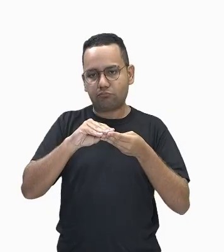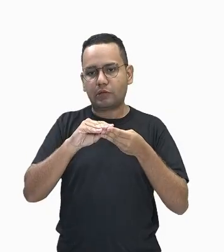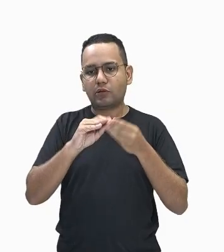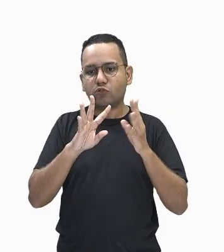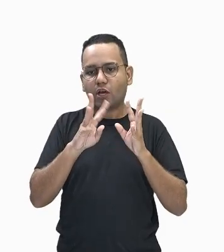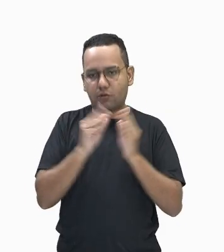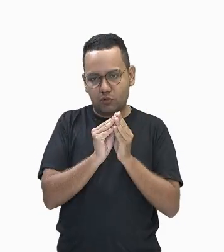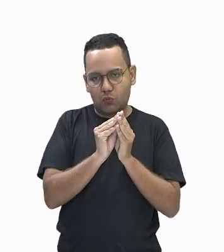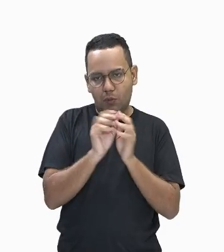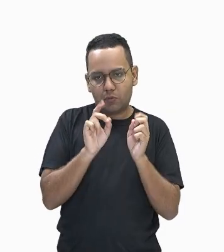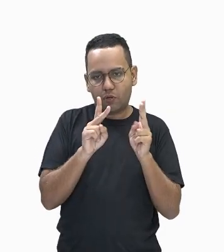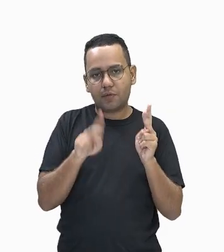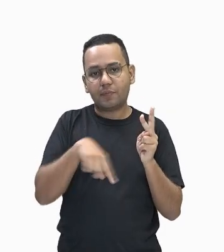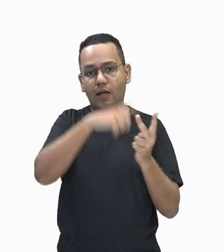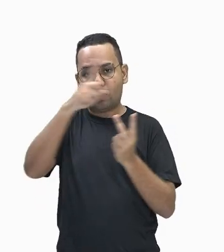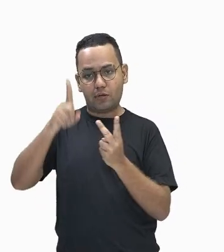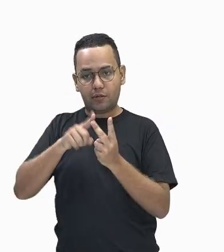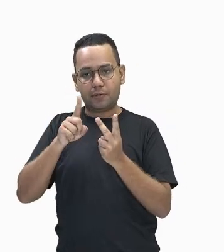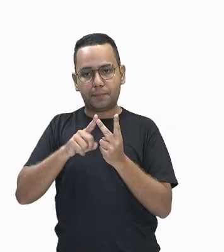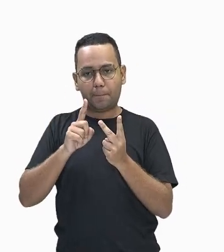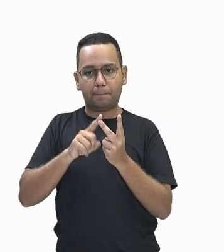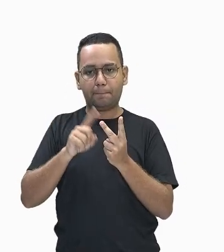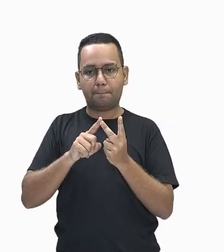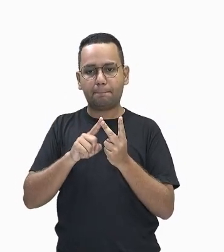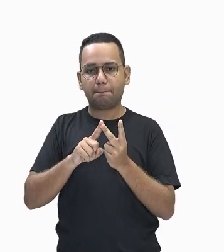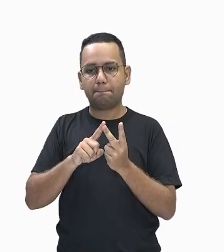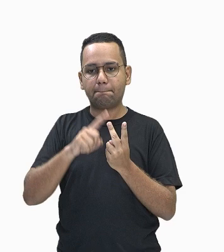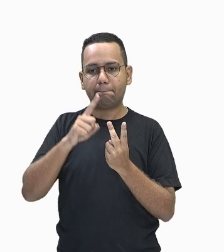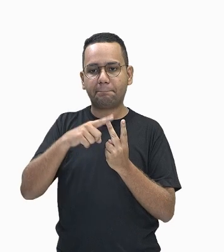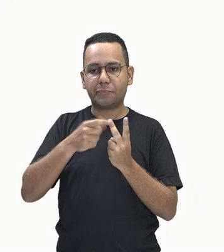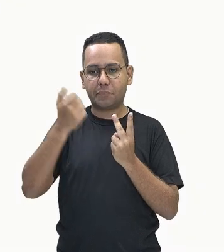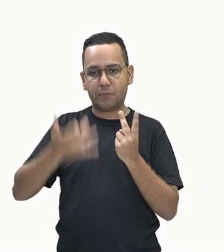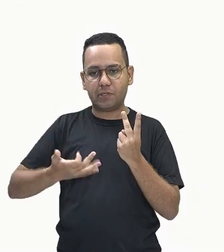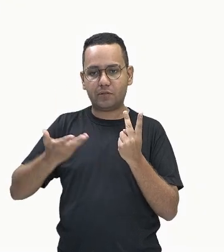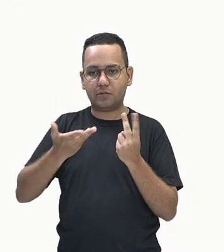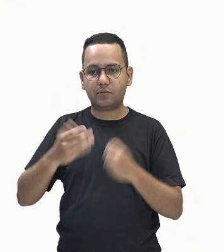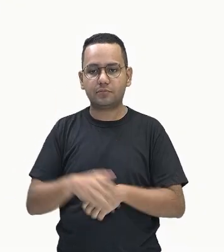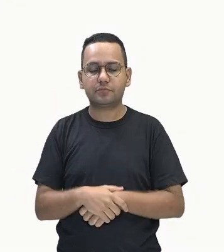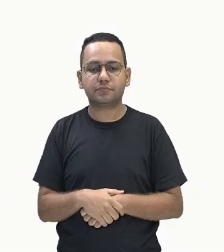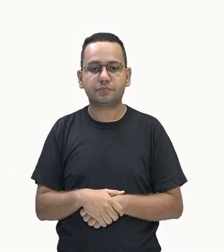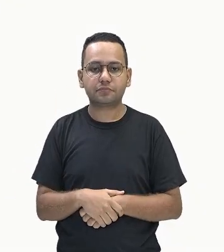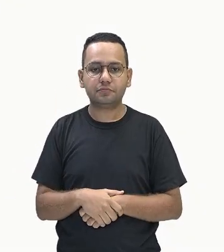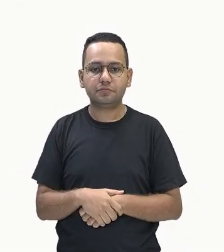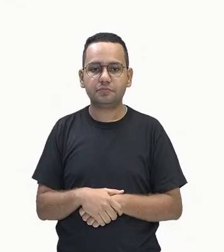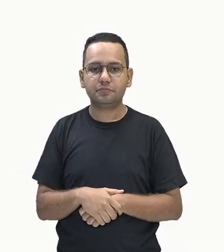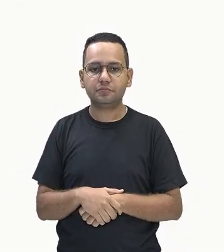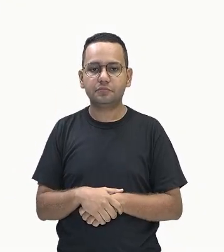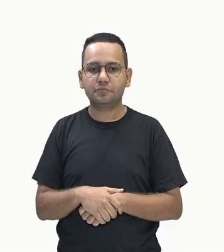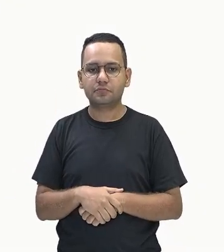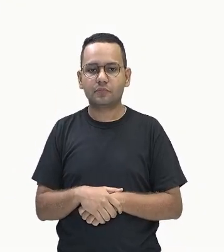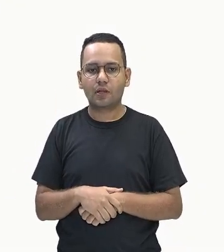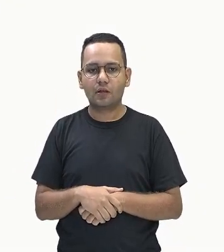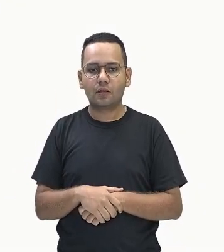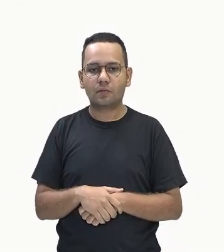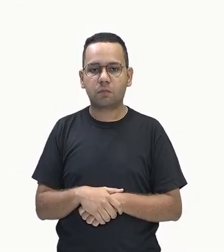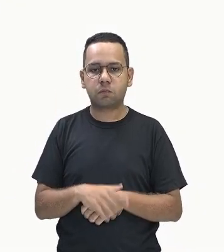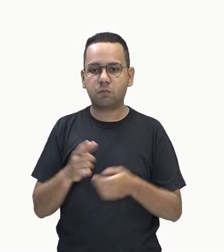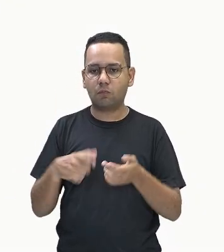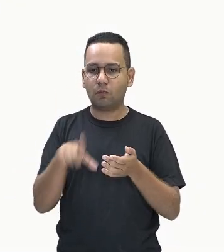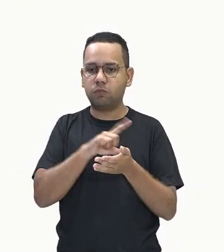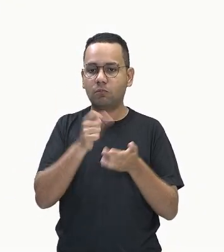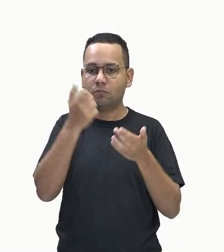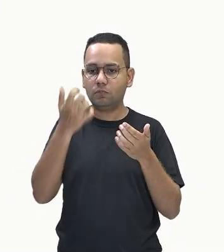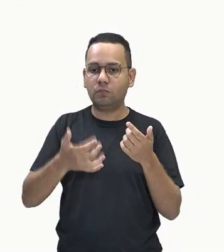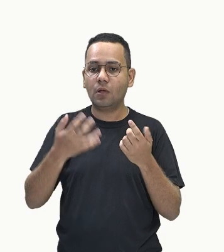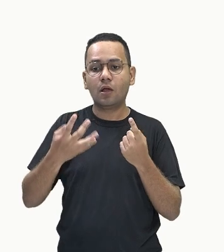tecido conjuntivo, o segundo tipo de tecido da nossa aula de hoje. A gente falou lá no início sobre 4 tipos e agora a gente